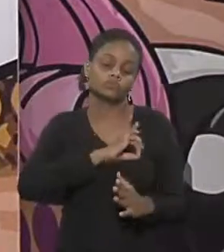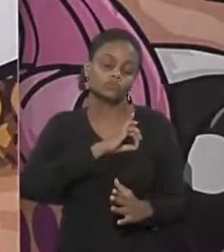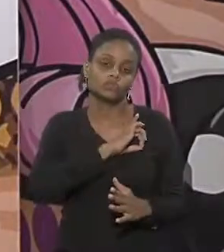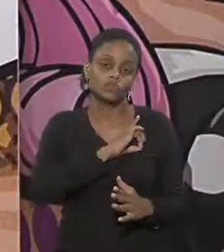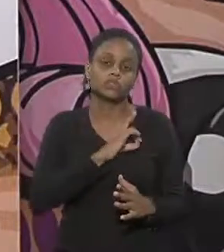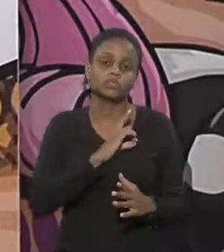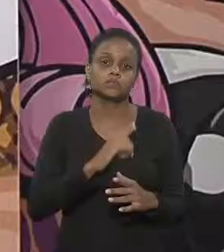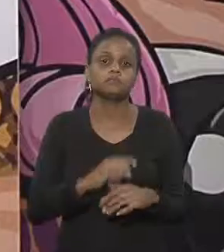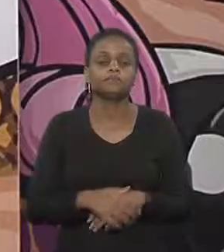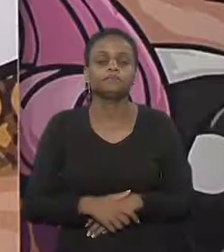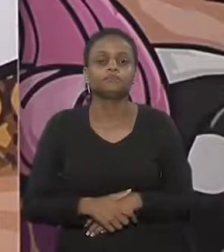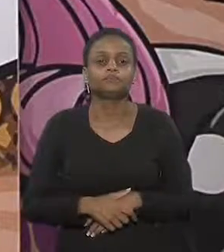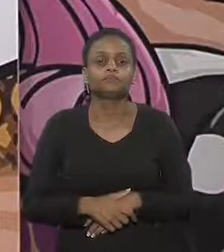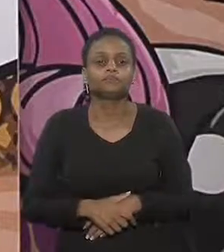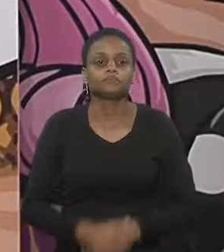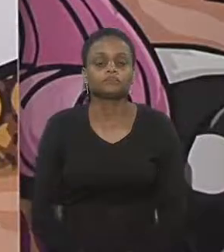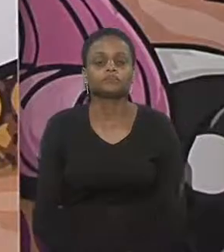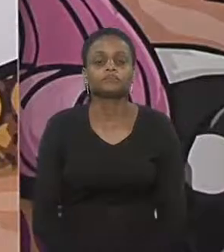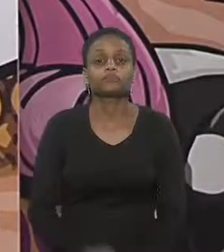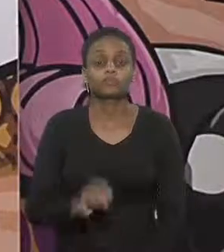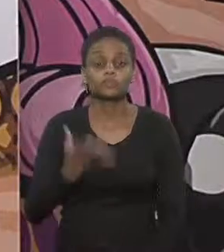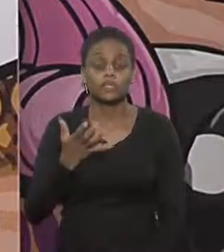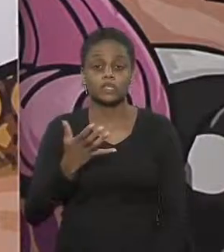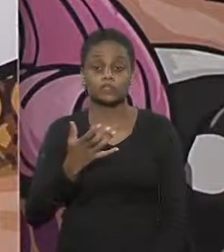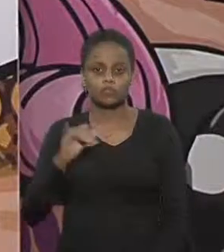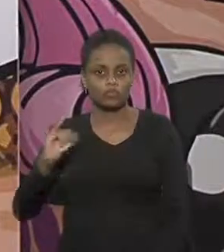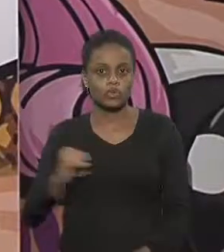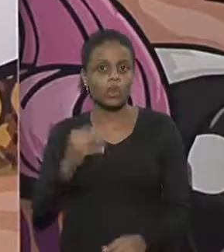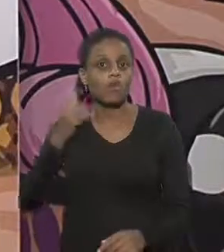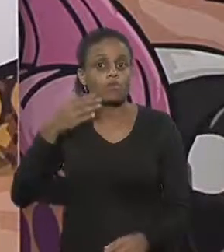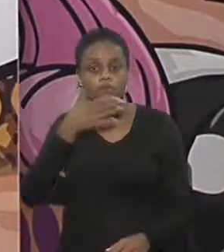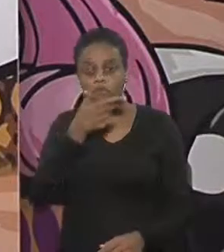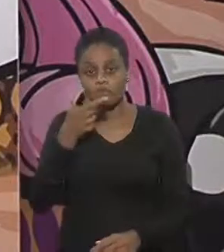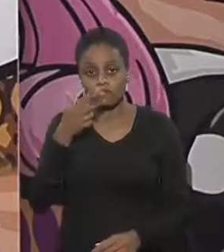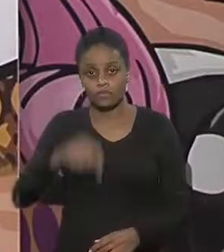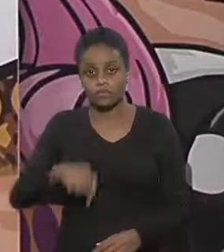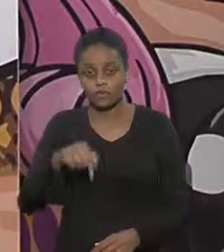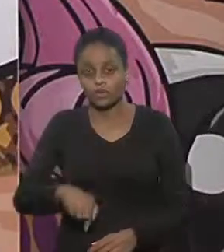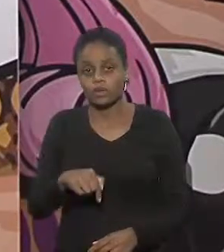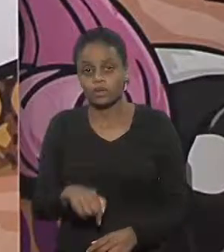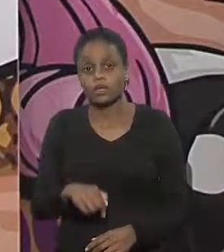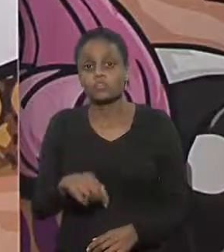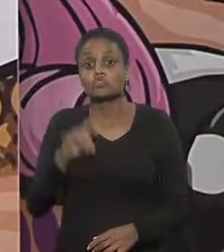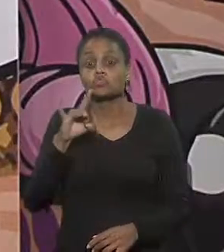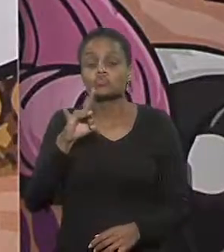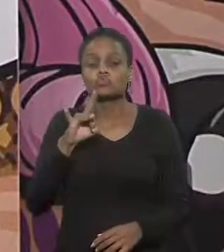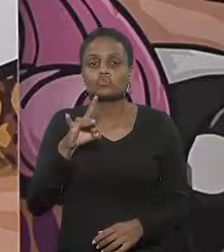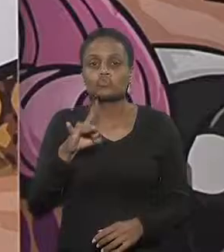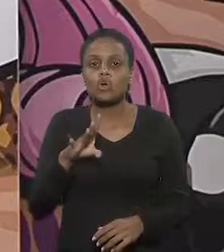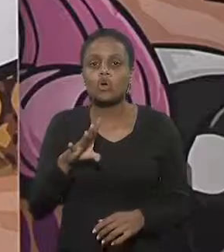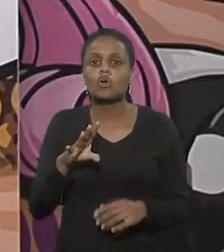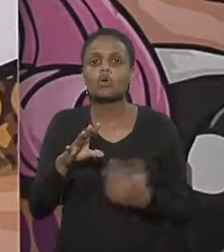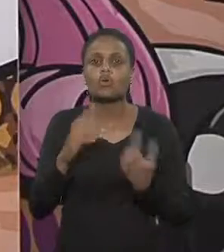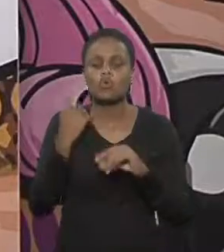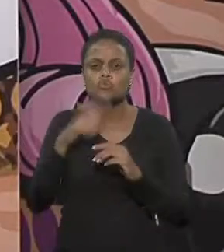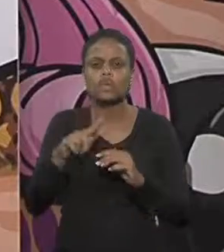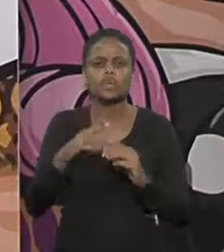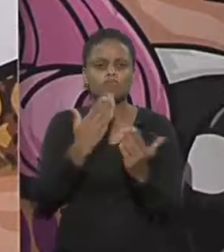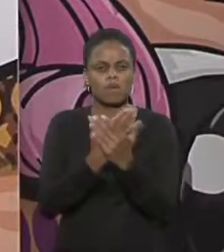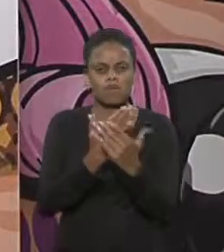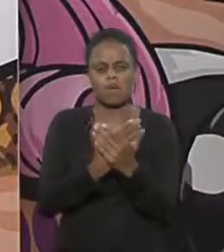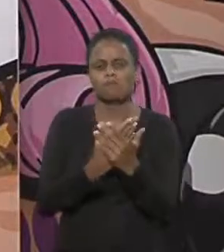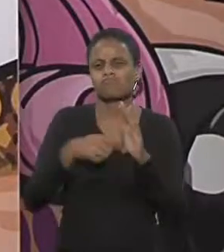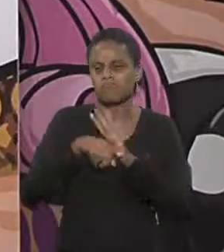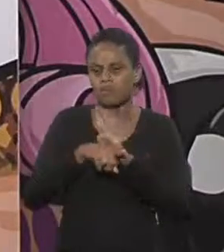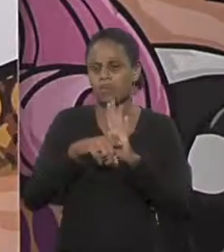unidade policial para a elaboração de um registro. Eu só quero aproveitar a oportunidade de dizer aqui que só é possível